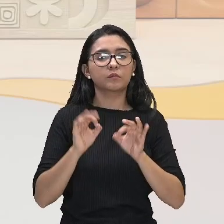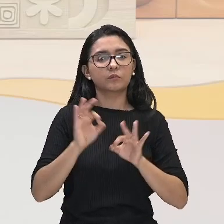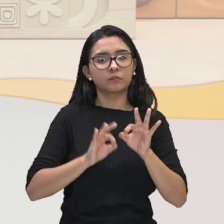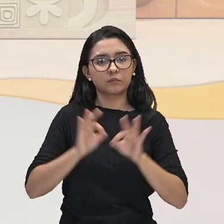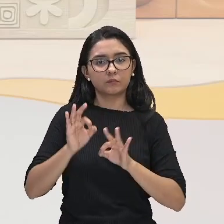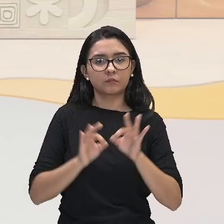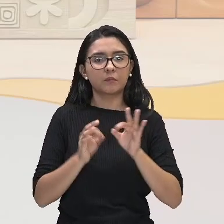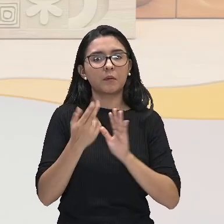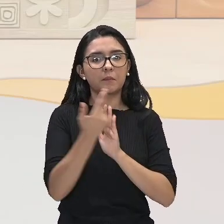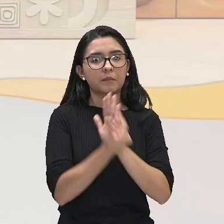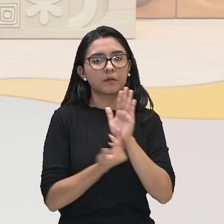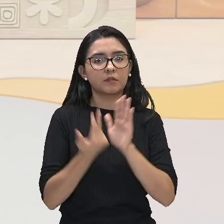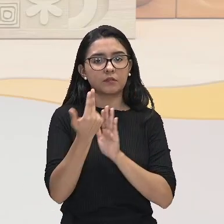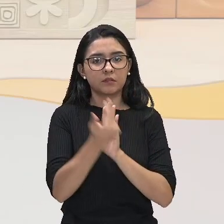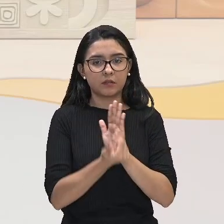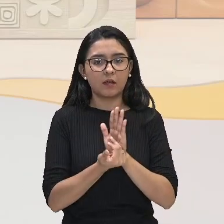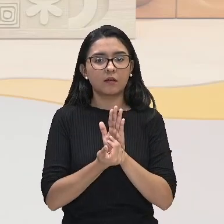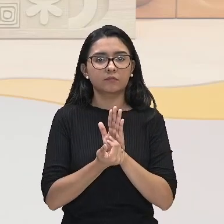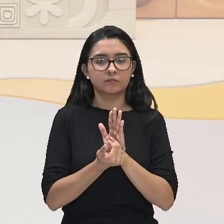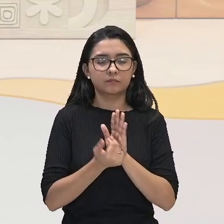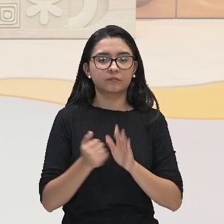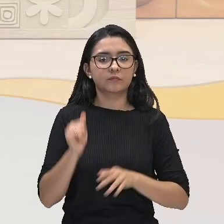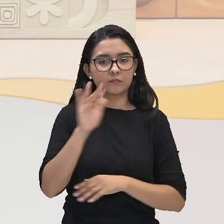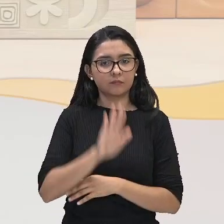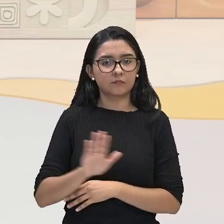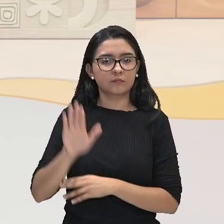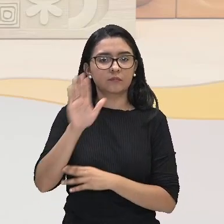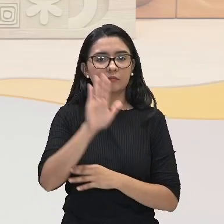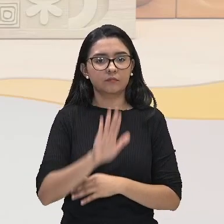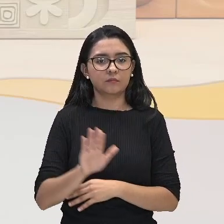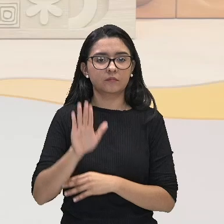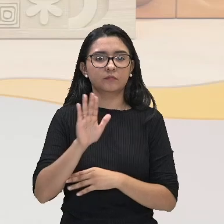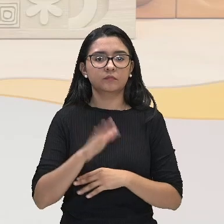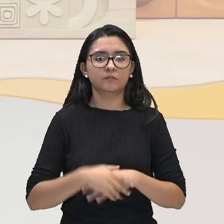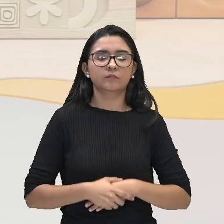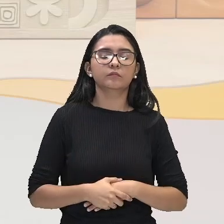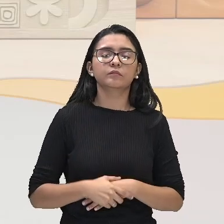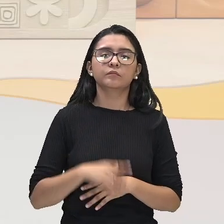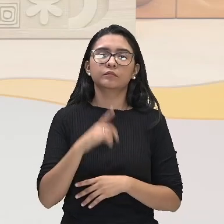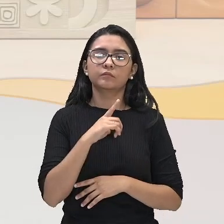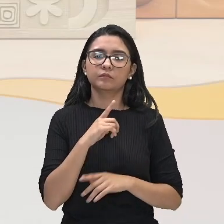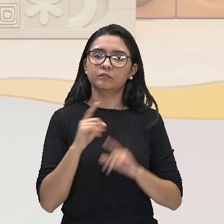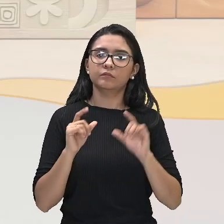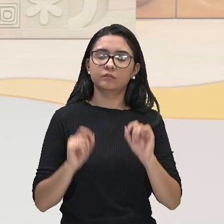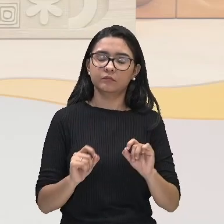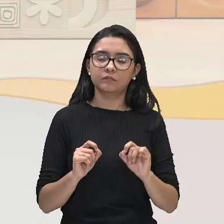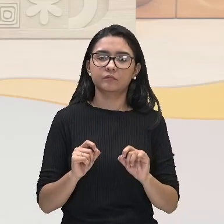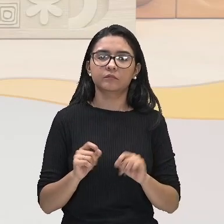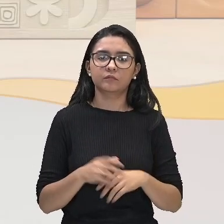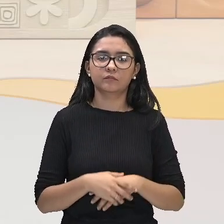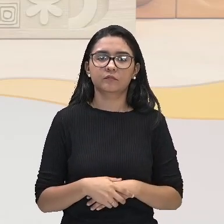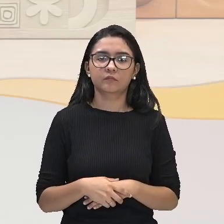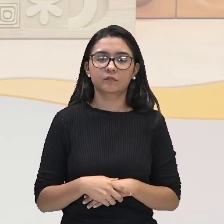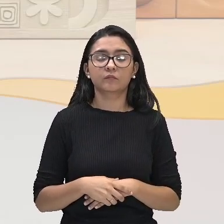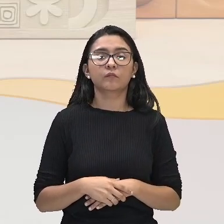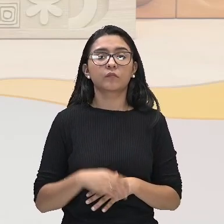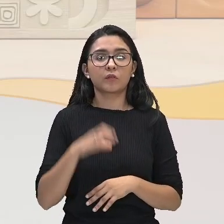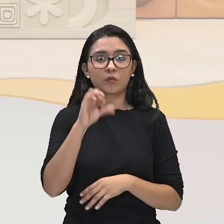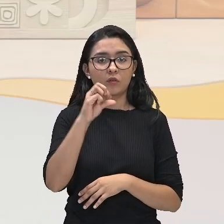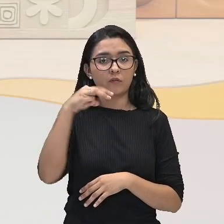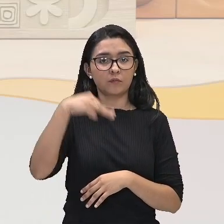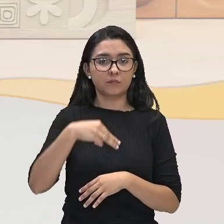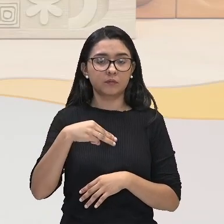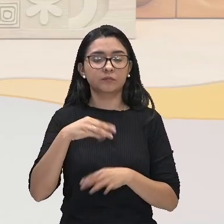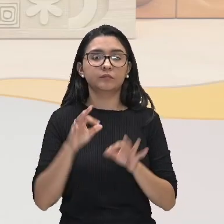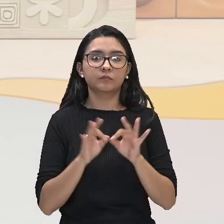preparativos para pintar A Última Ceia. Um afresco de dimensões consideráveis, 9 metros de largura,